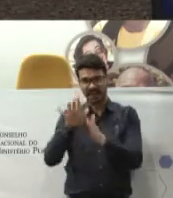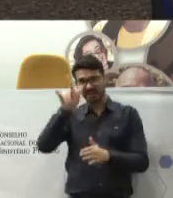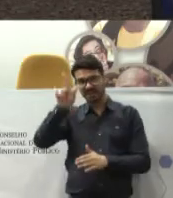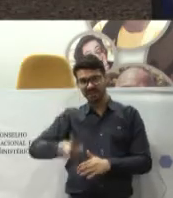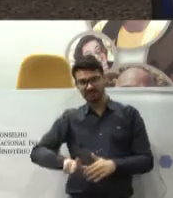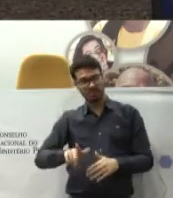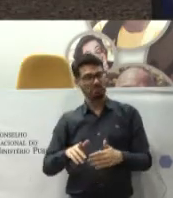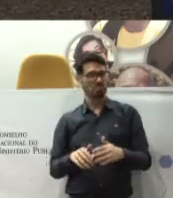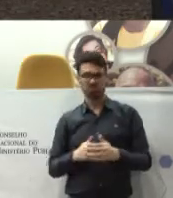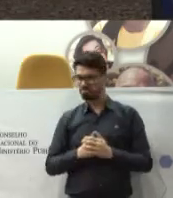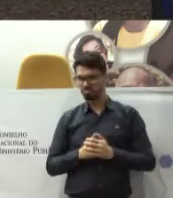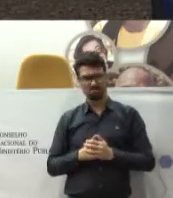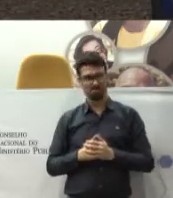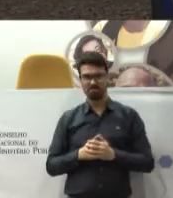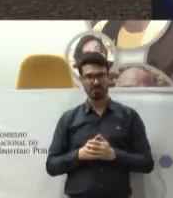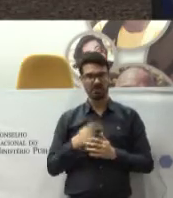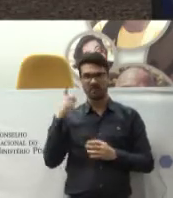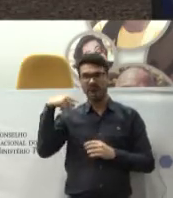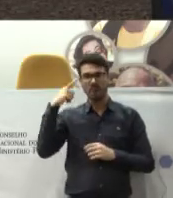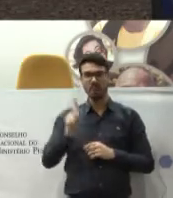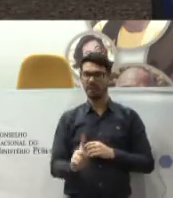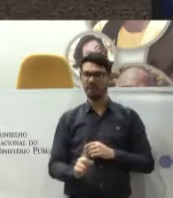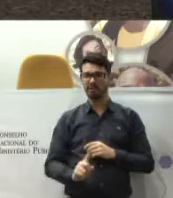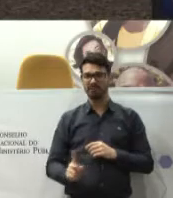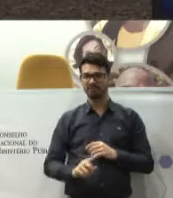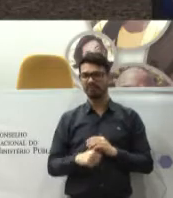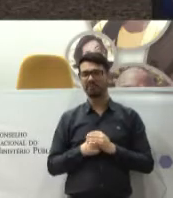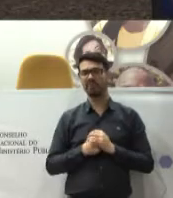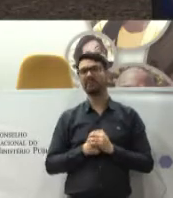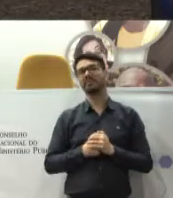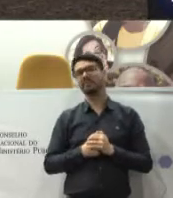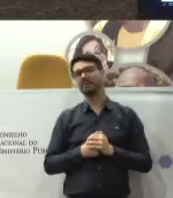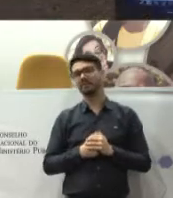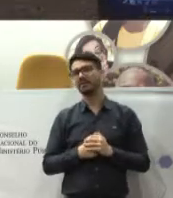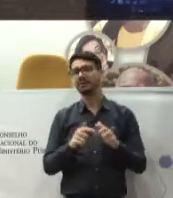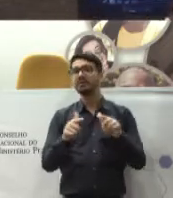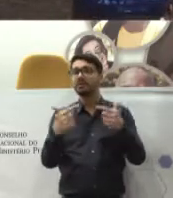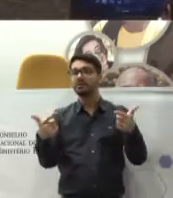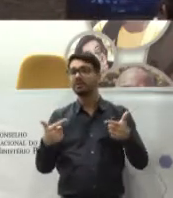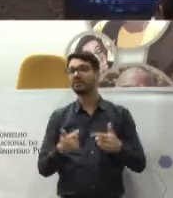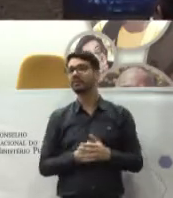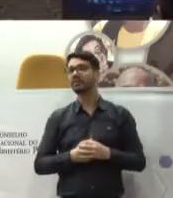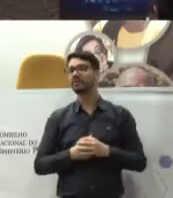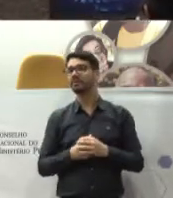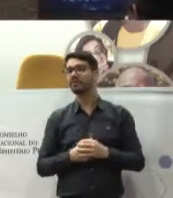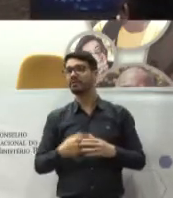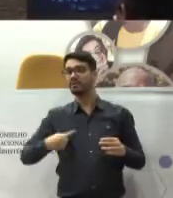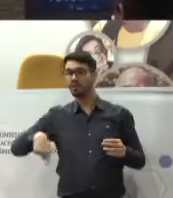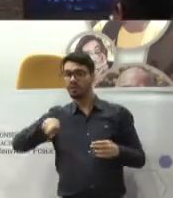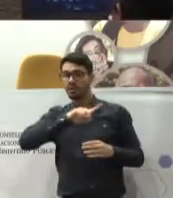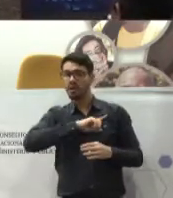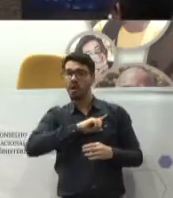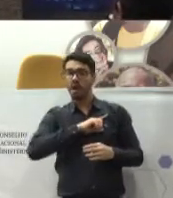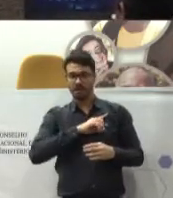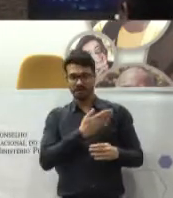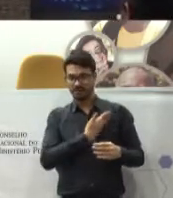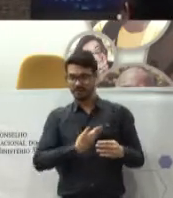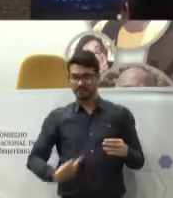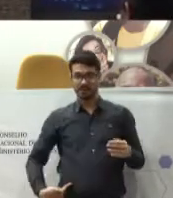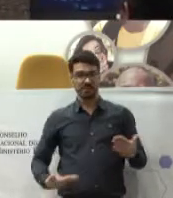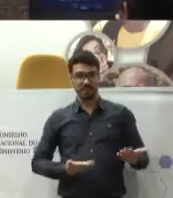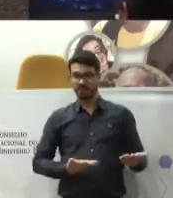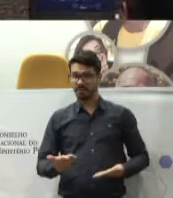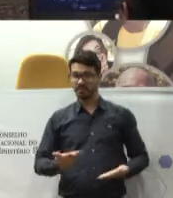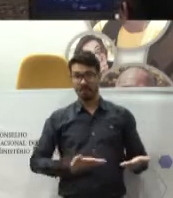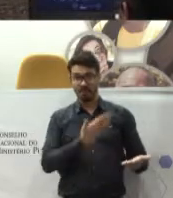algum, né? É maluco, tem tudo que é lugar, né? Mas, de modo geral, não existe isso. Nós somos servidores públicos, todos